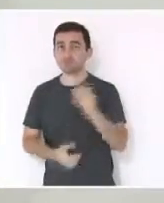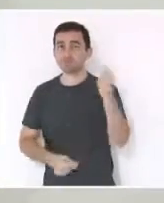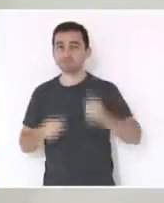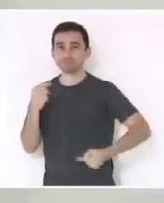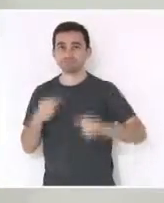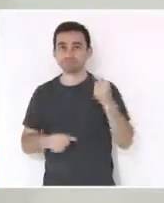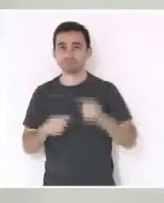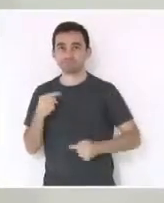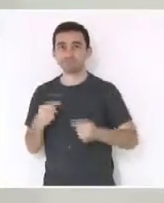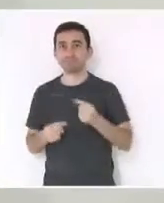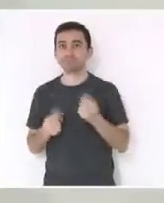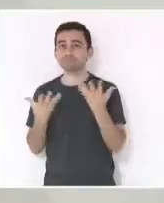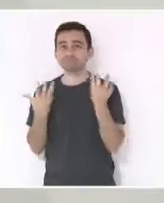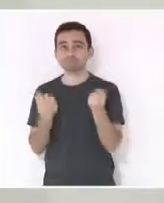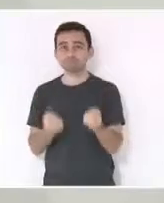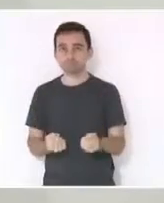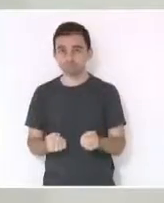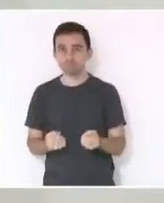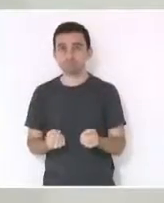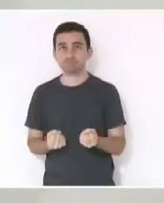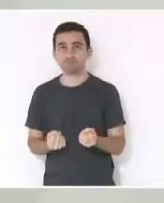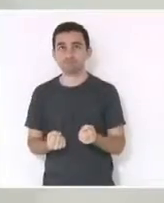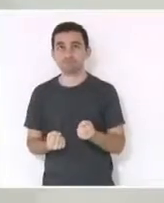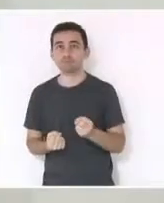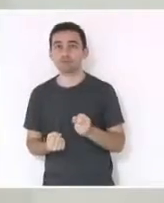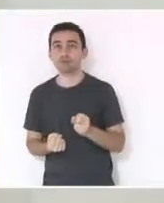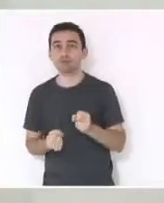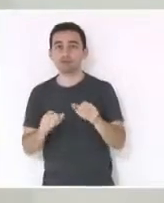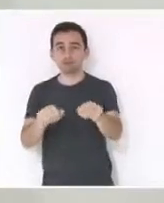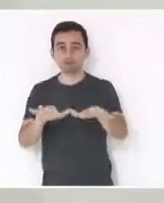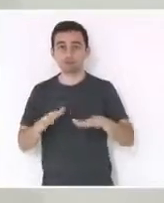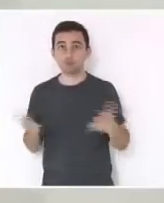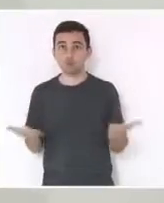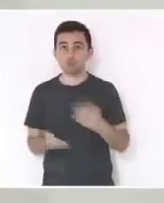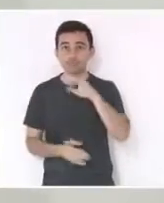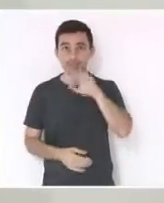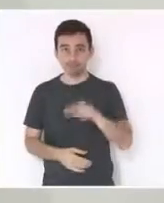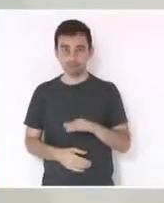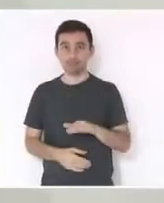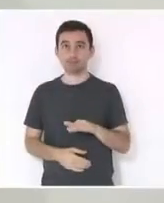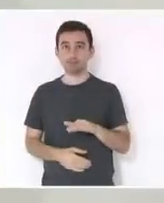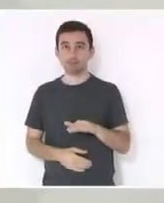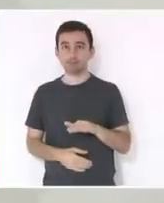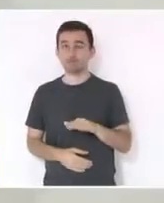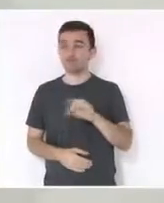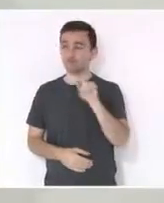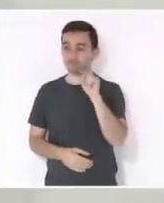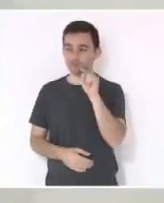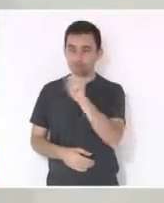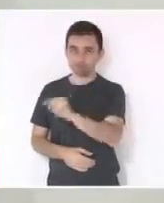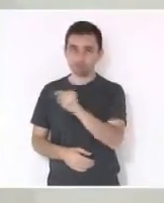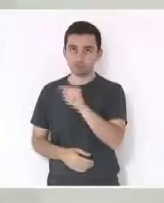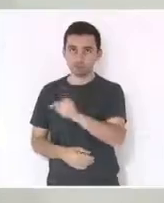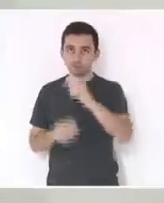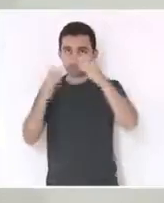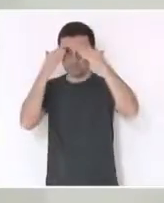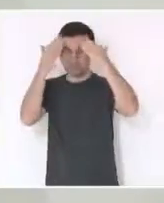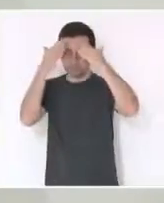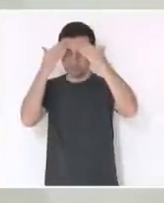sua admissibilidade do plenário na sessão dessa parte do deputado milton scheffer se aquela comissão de finança